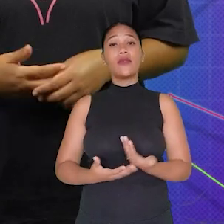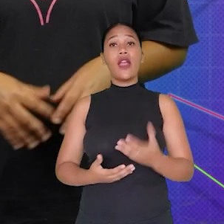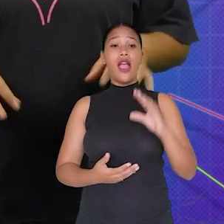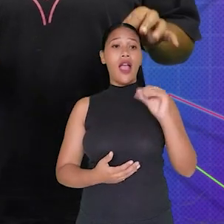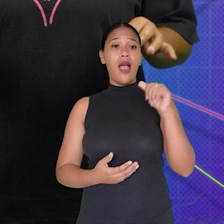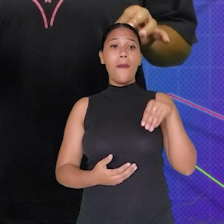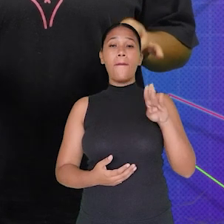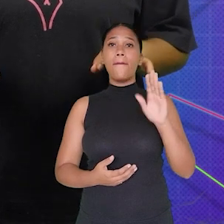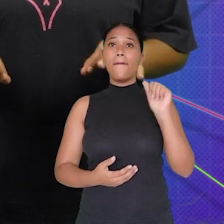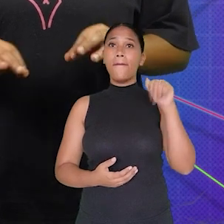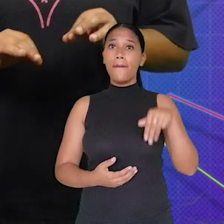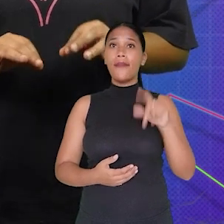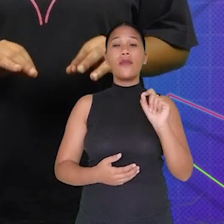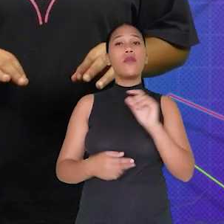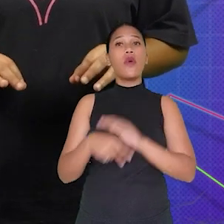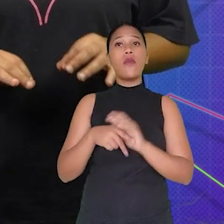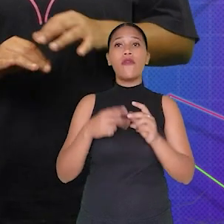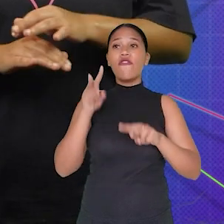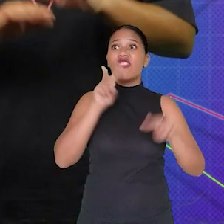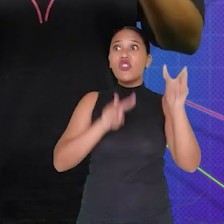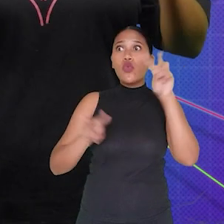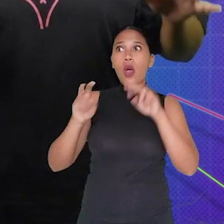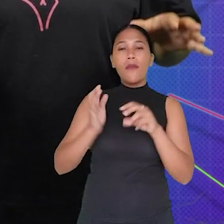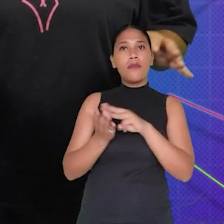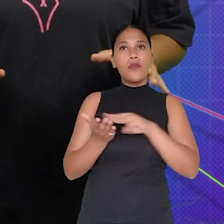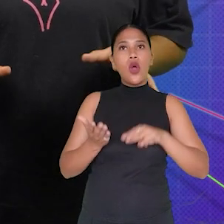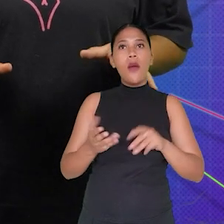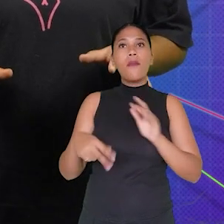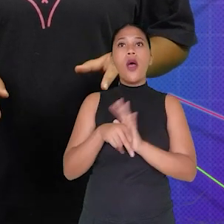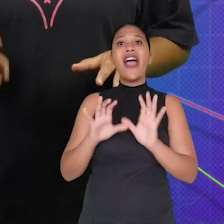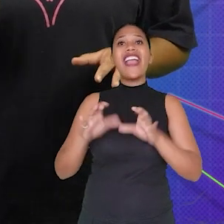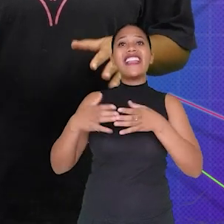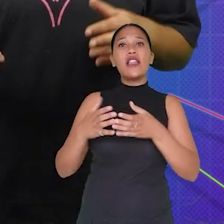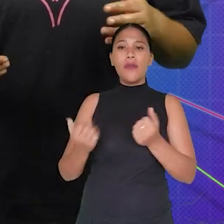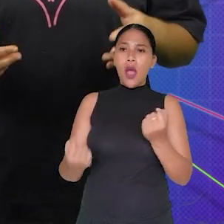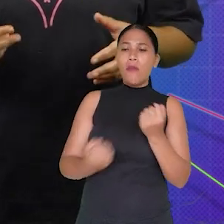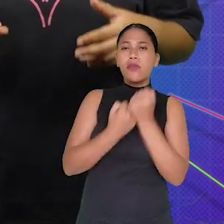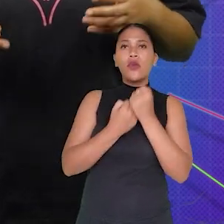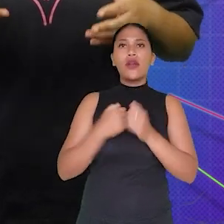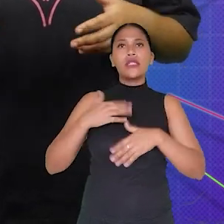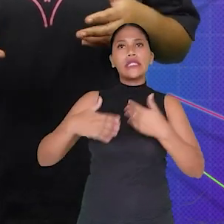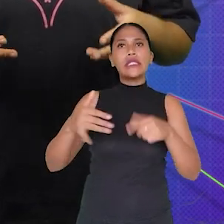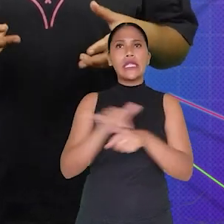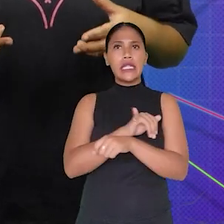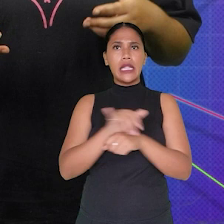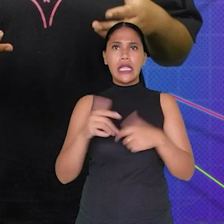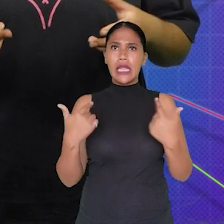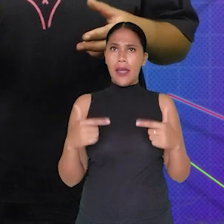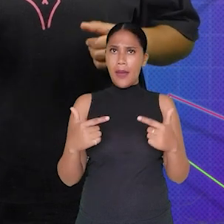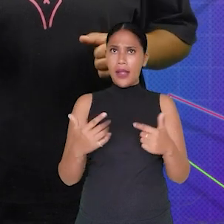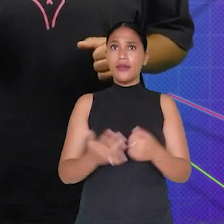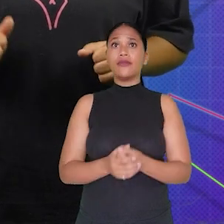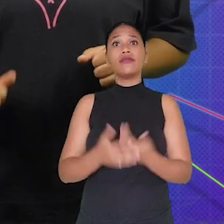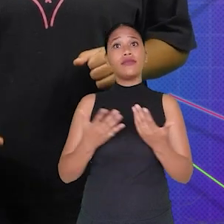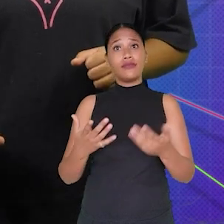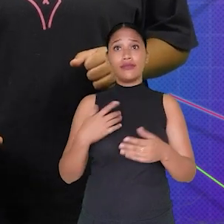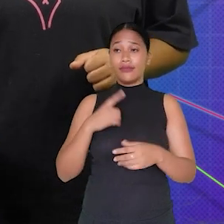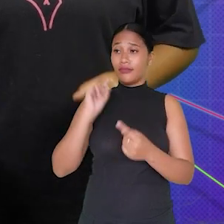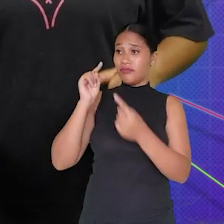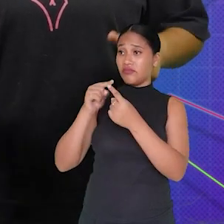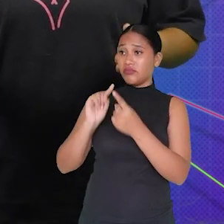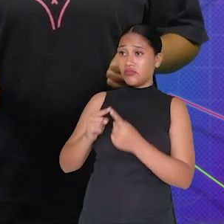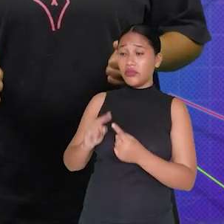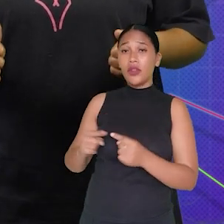desenvolvimento. Kanban é uma metodologia de gerenciamento visual que ajuda a equipe a acompanhar o fluxo de trabalhos e tarefas